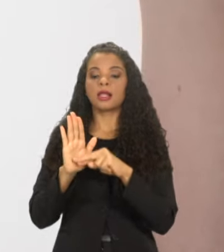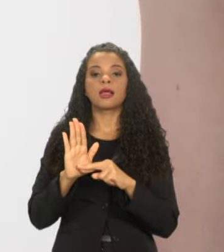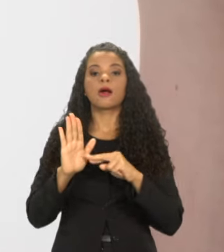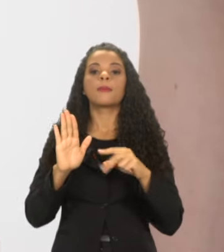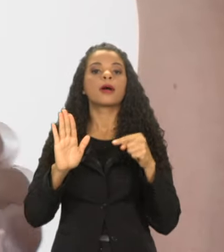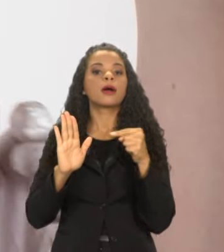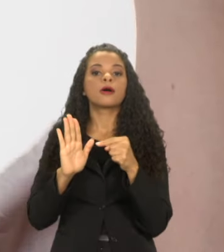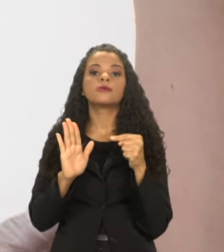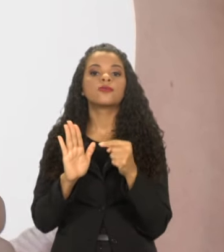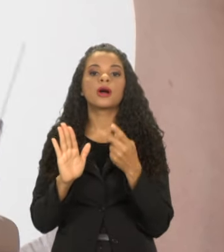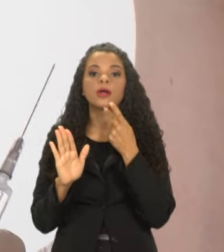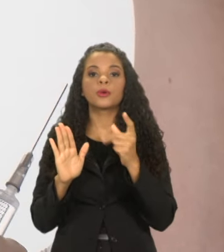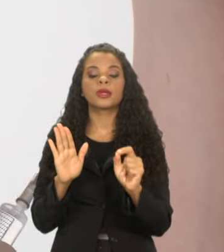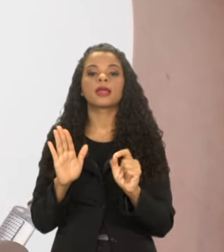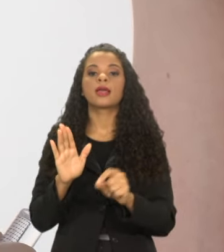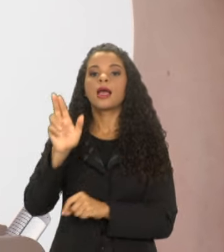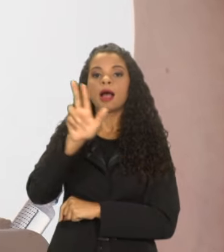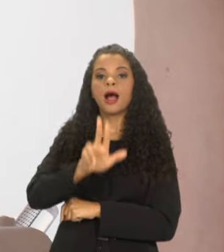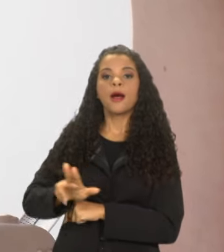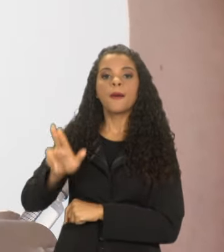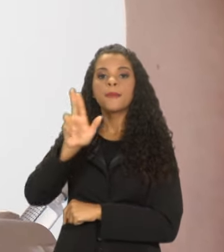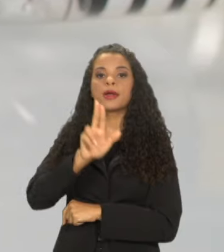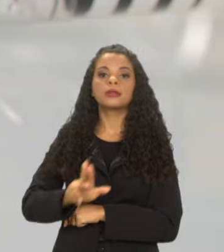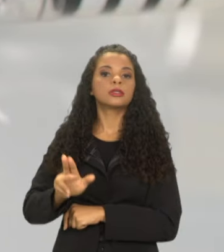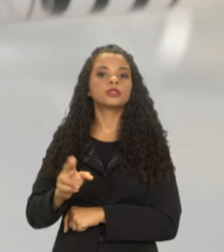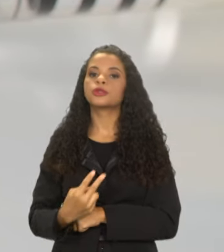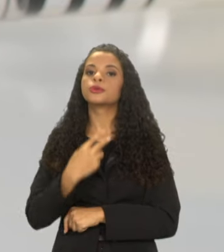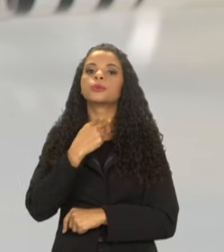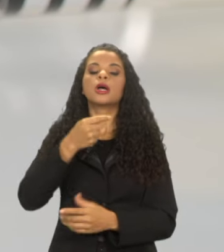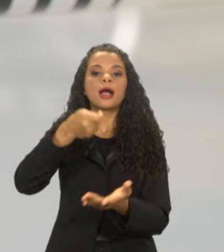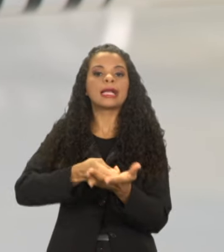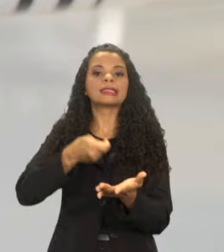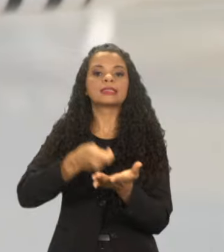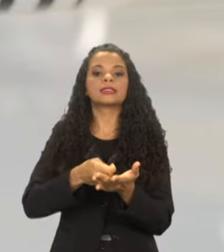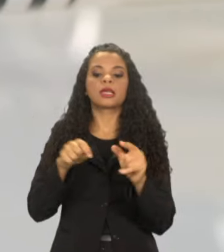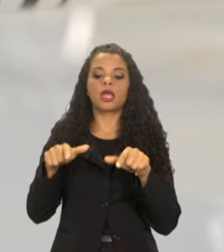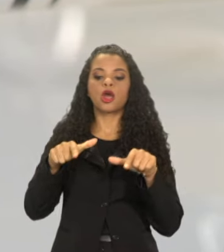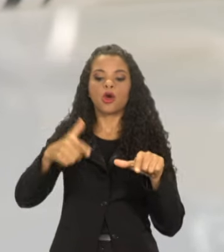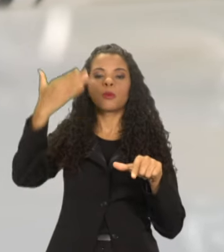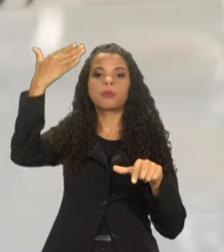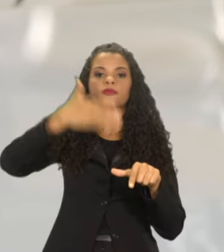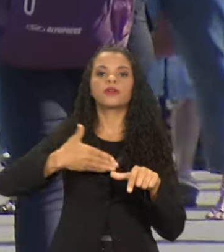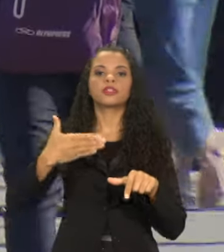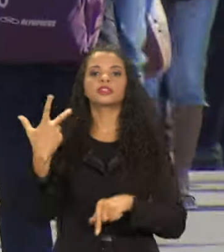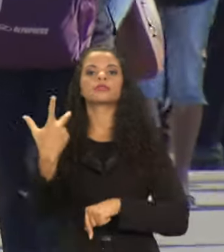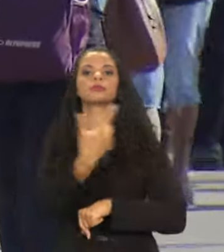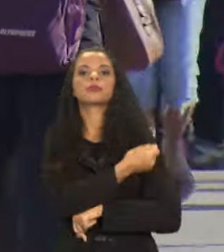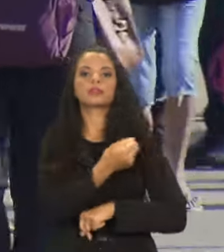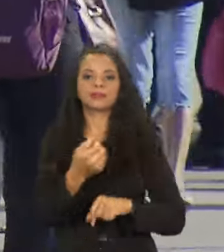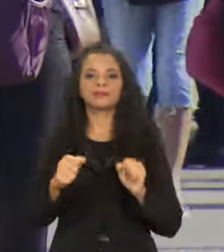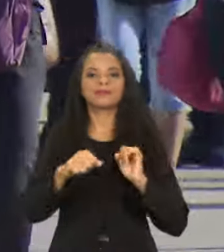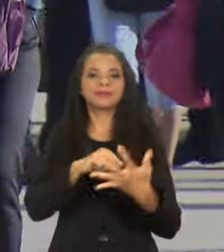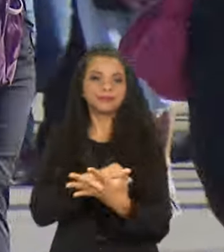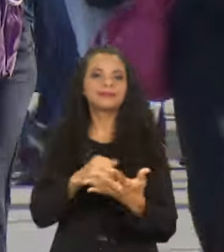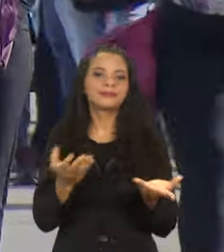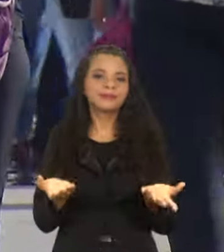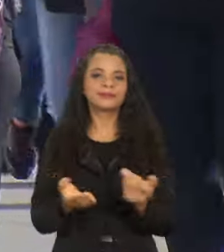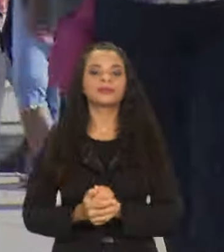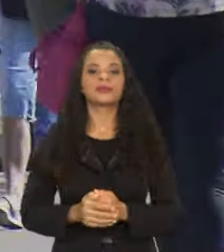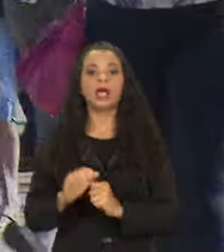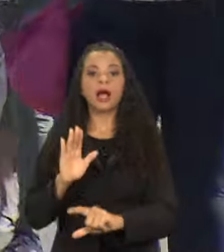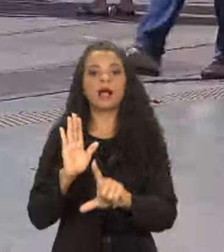de Uberlândia pode exigir dos servidores comprovante de vacinação contra a Covid-19. A lei ainda prevê que